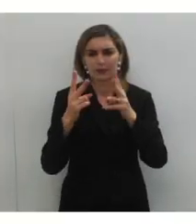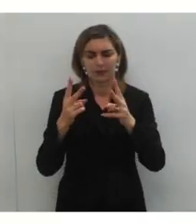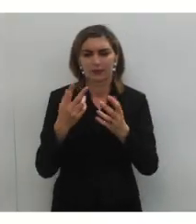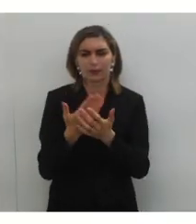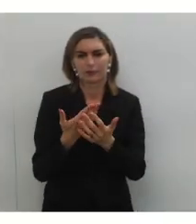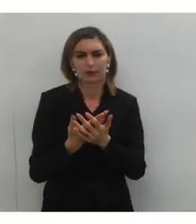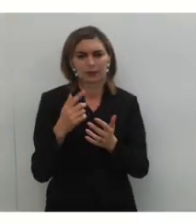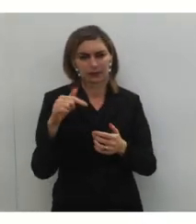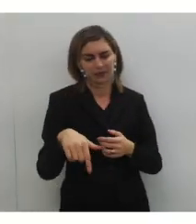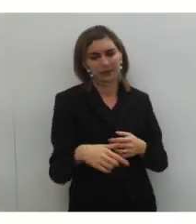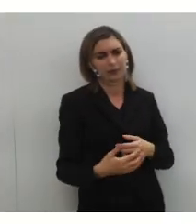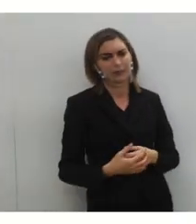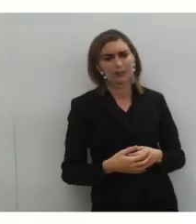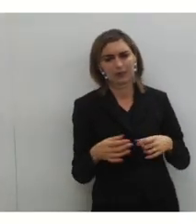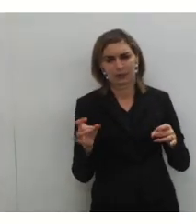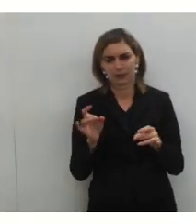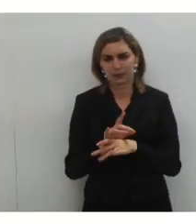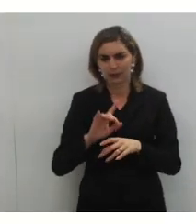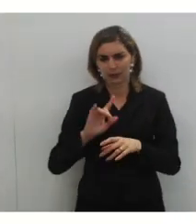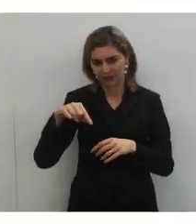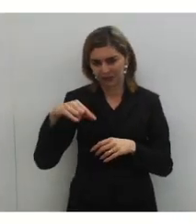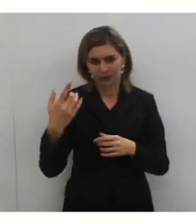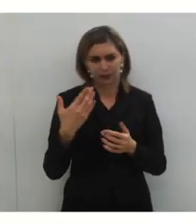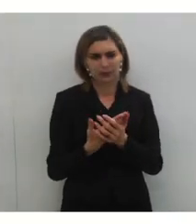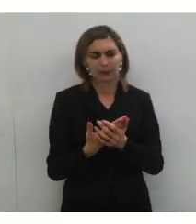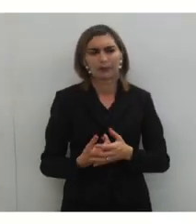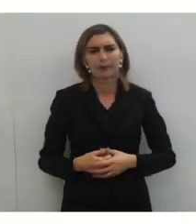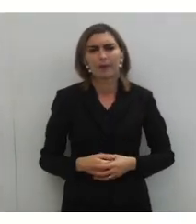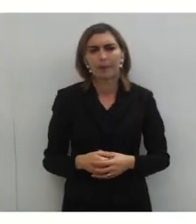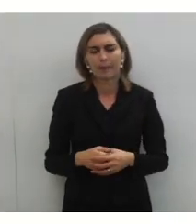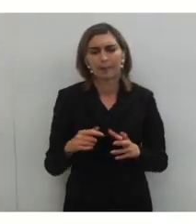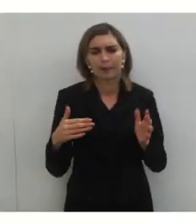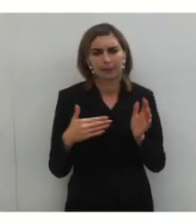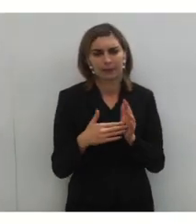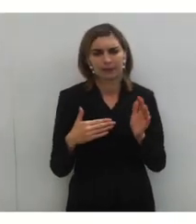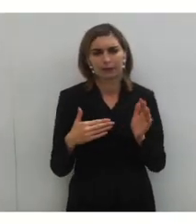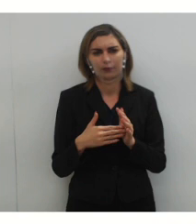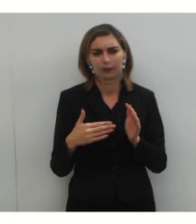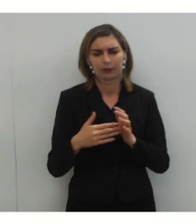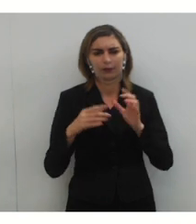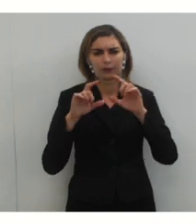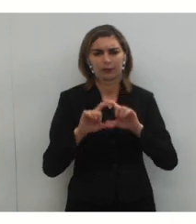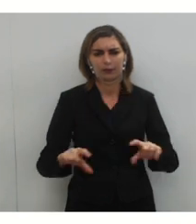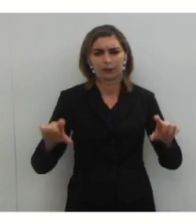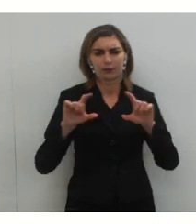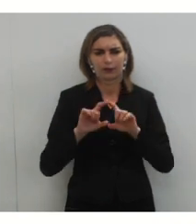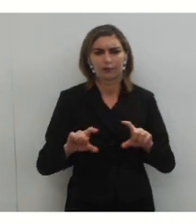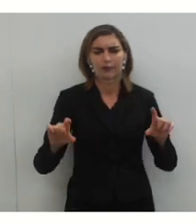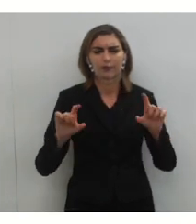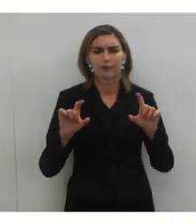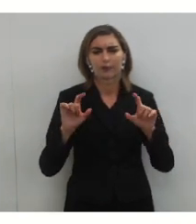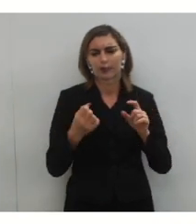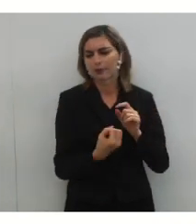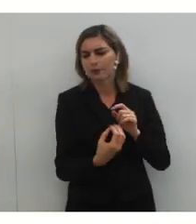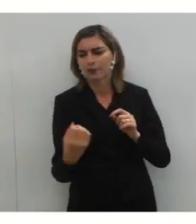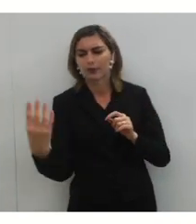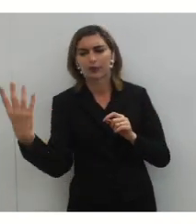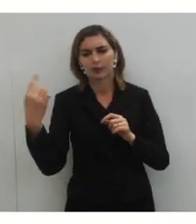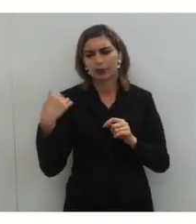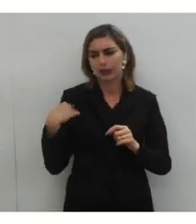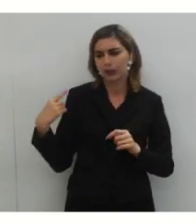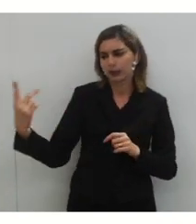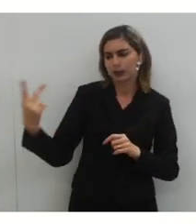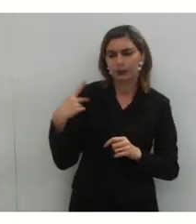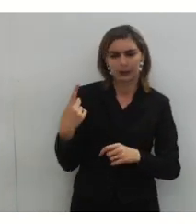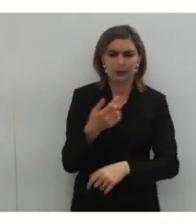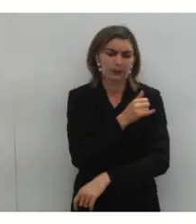hoje e terminaremos na próxima. E a última oração, né? Viajamos, ele e eu,